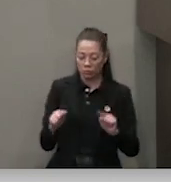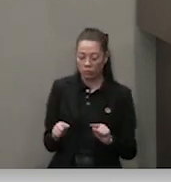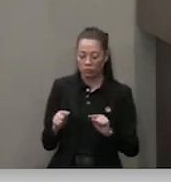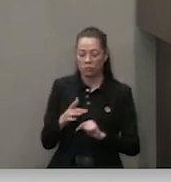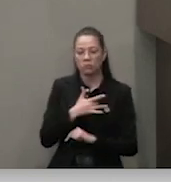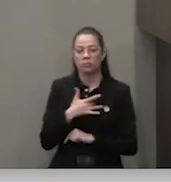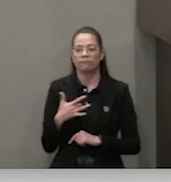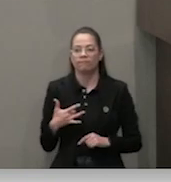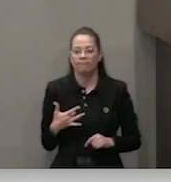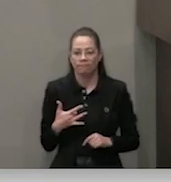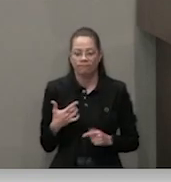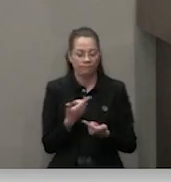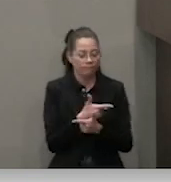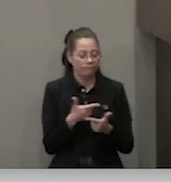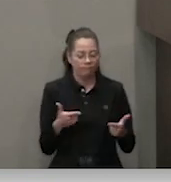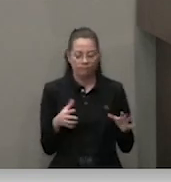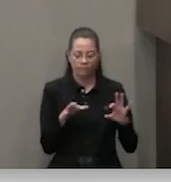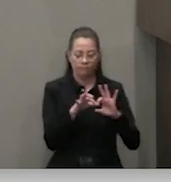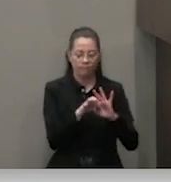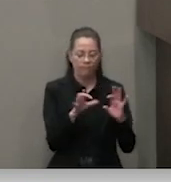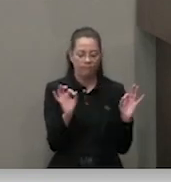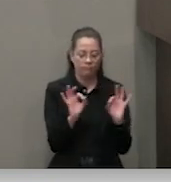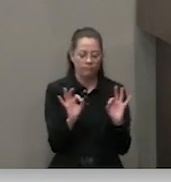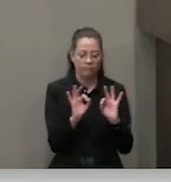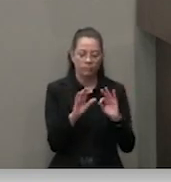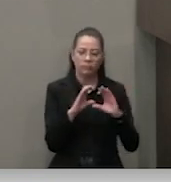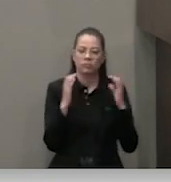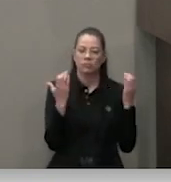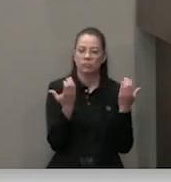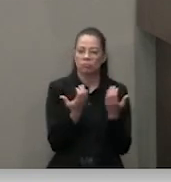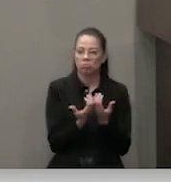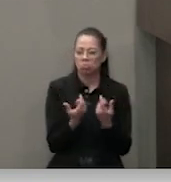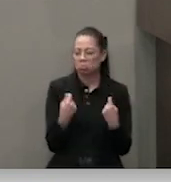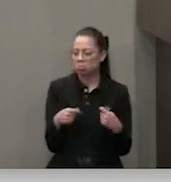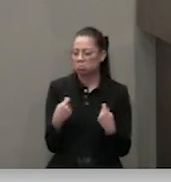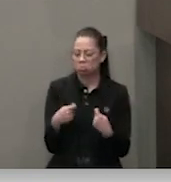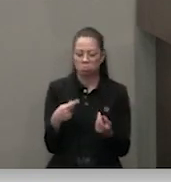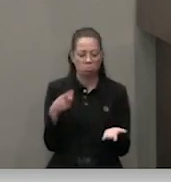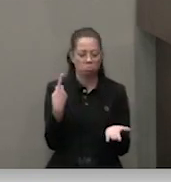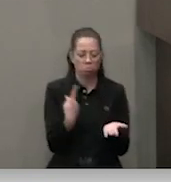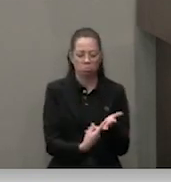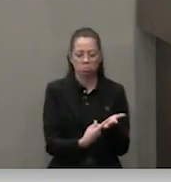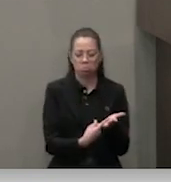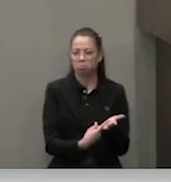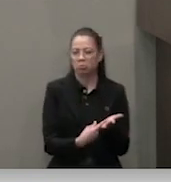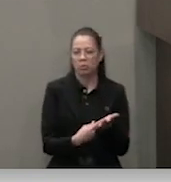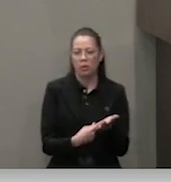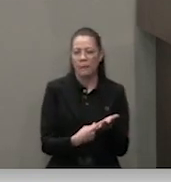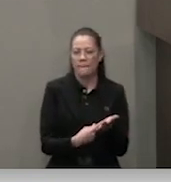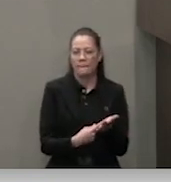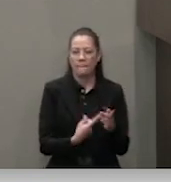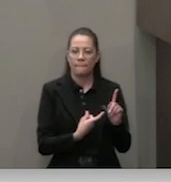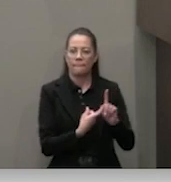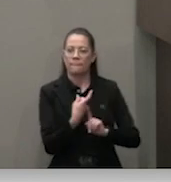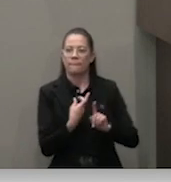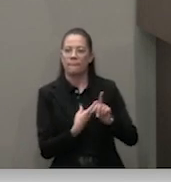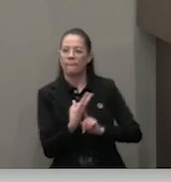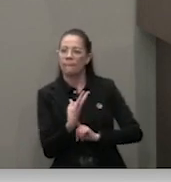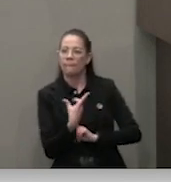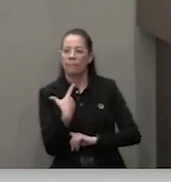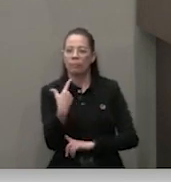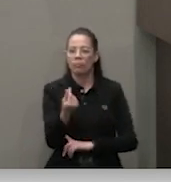saúde não tem vínculo com a comunidade não precisa ter o comprometimento porque sabe que dali um do meses vai